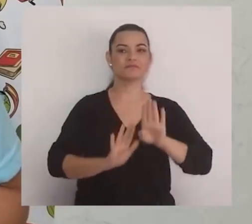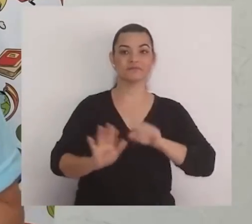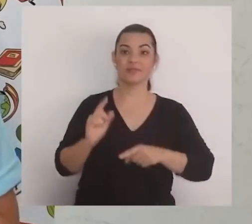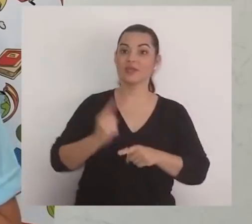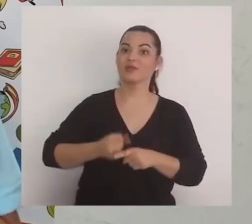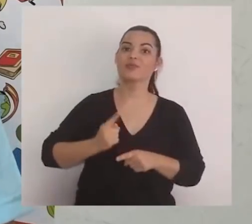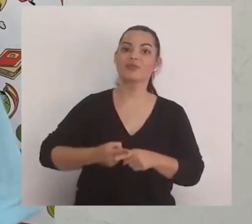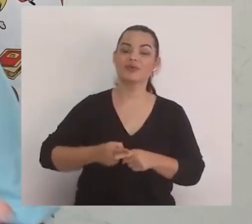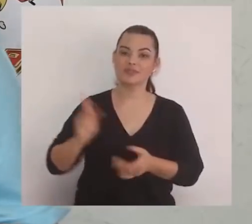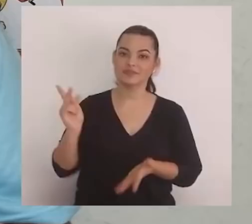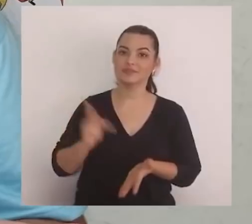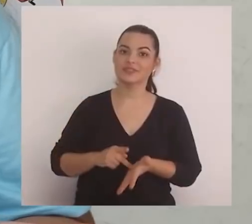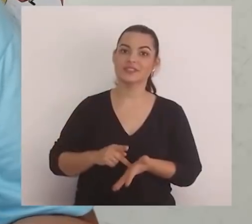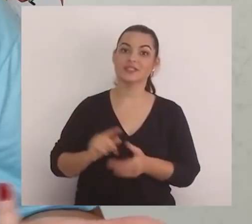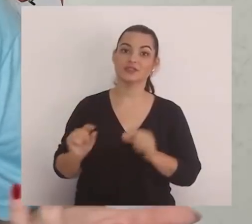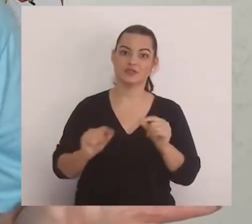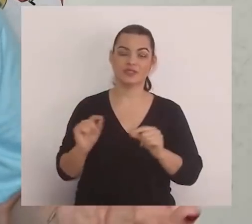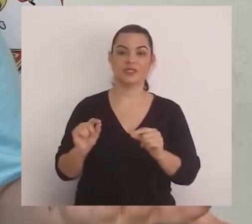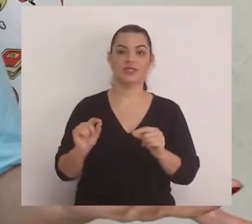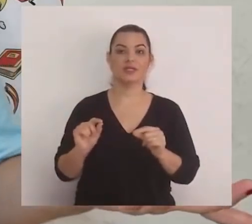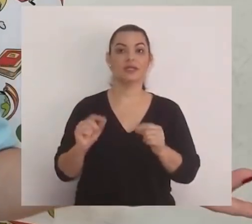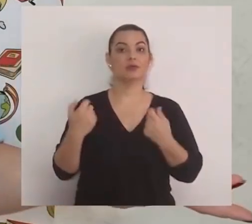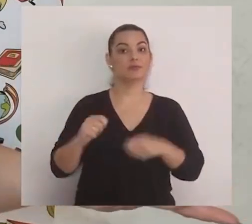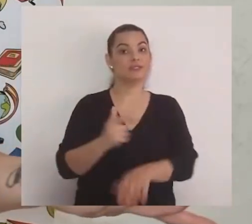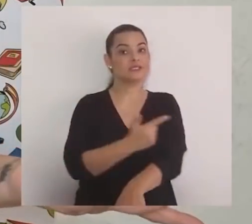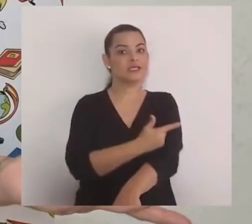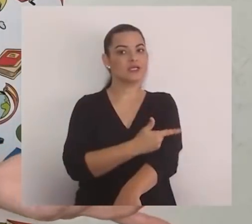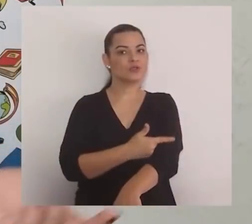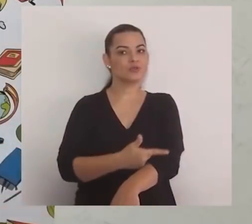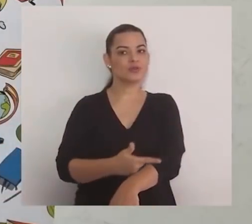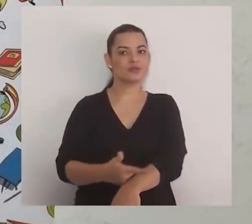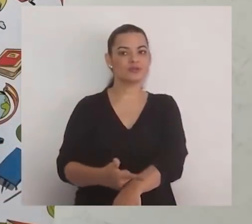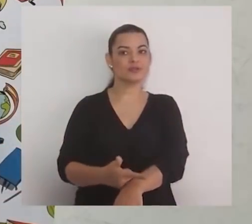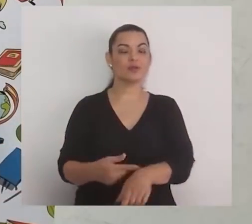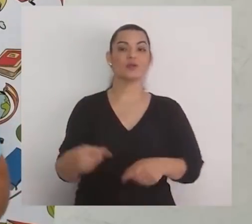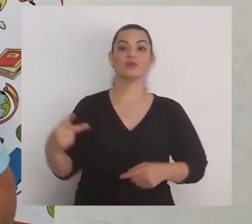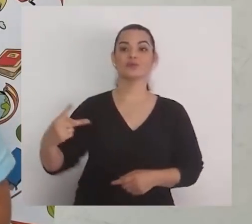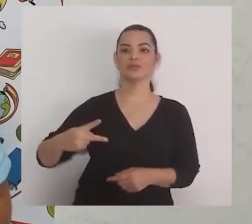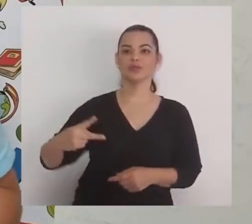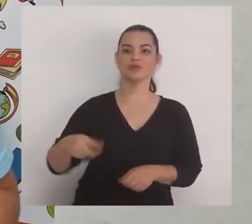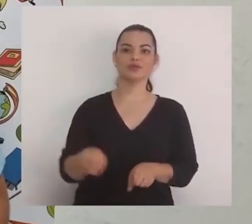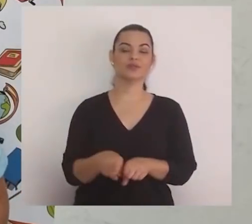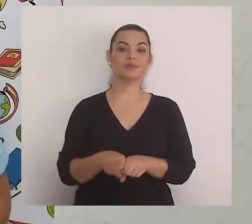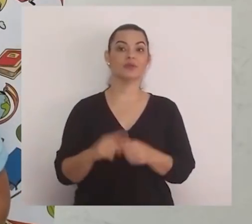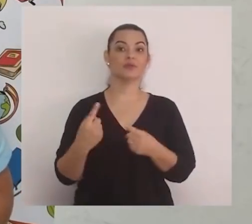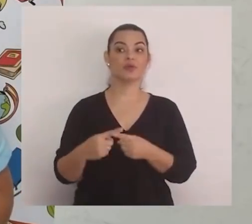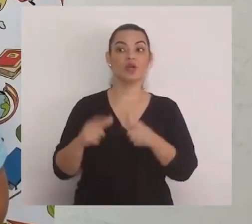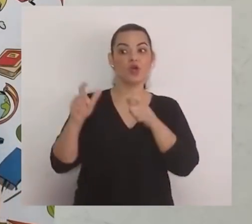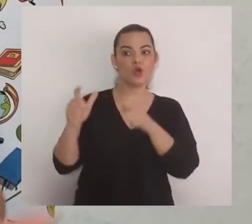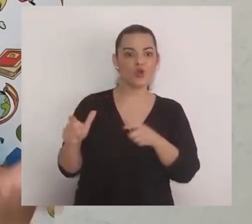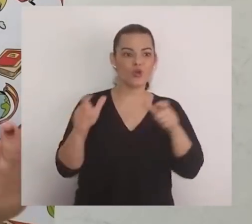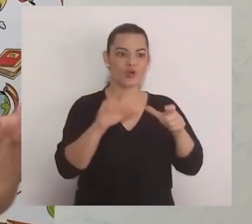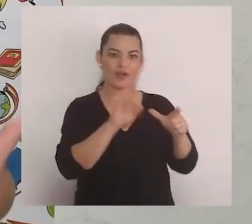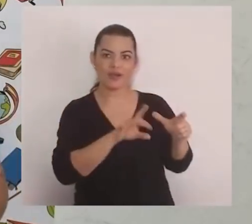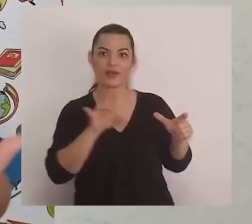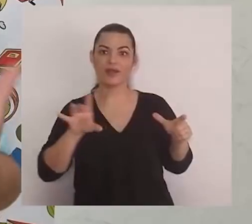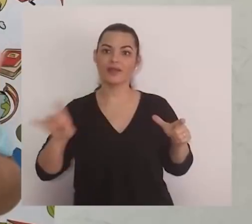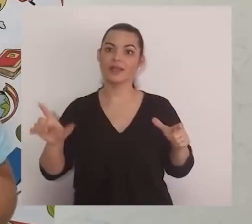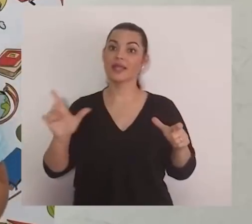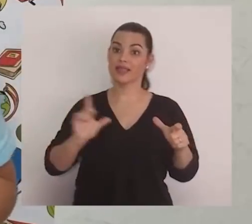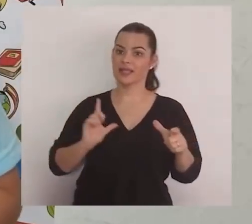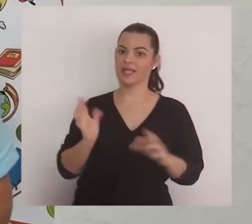atraem um número muito grande de visitantes. Então, vocês imaginem os impactos que são gerados a partir disso,